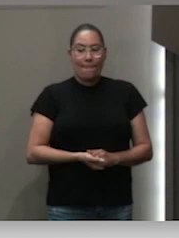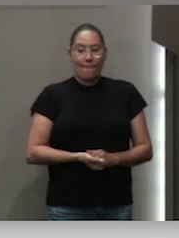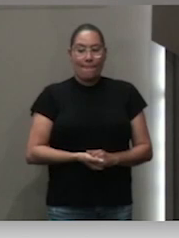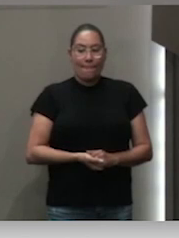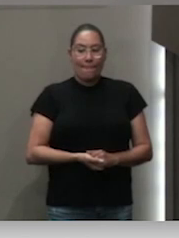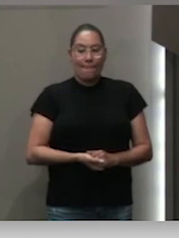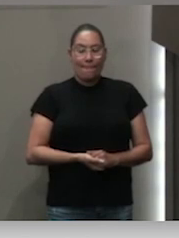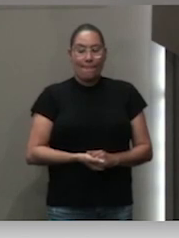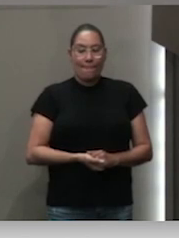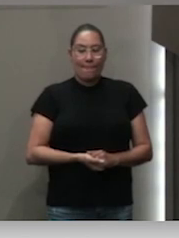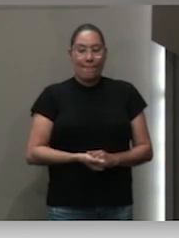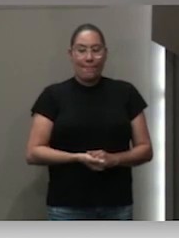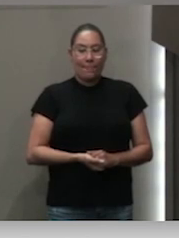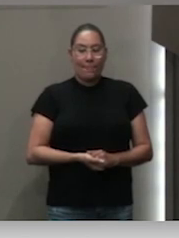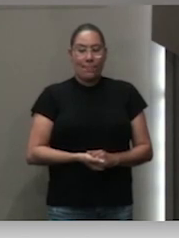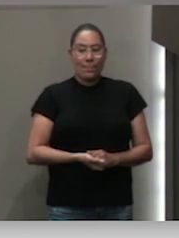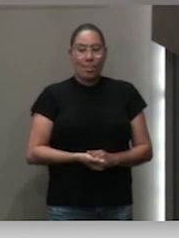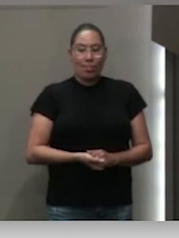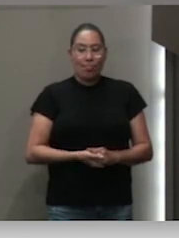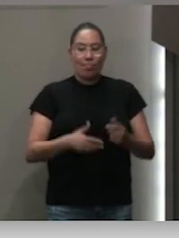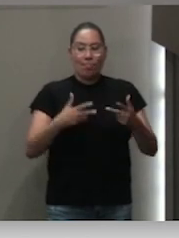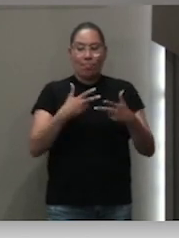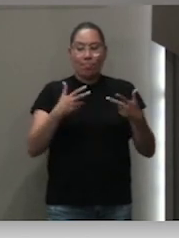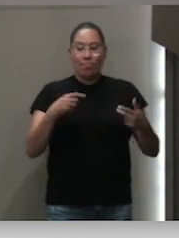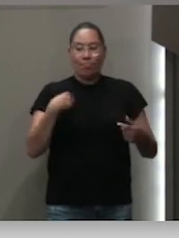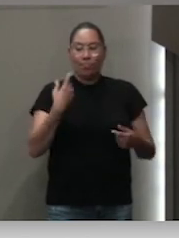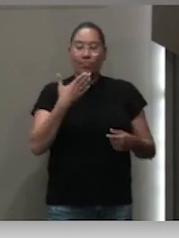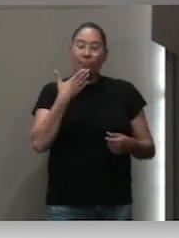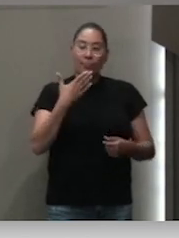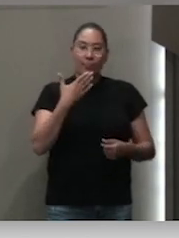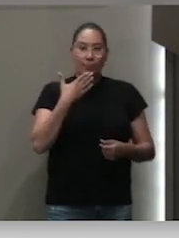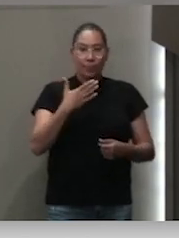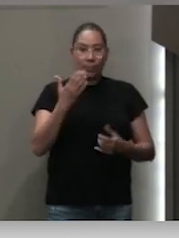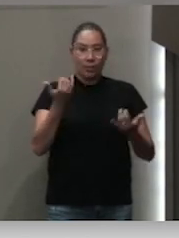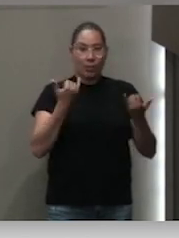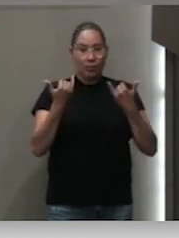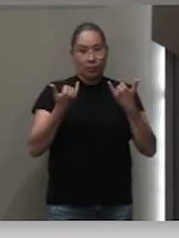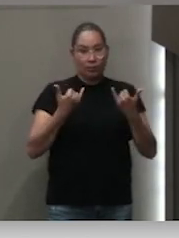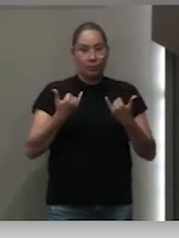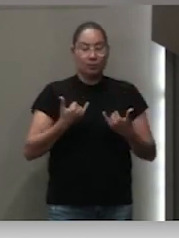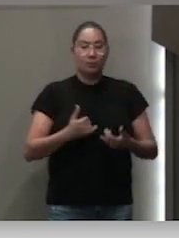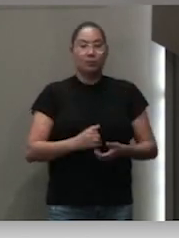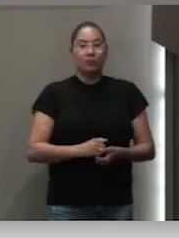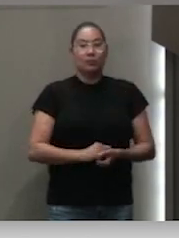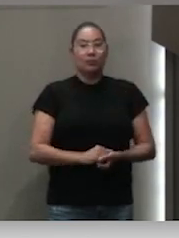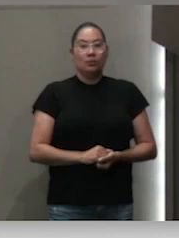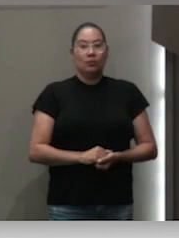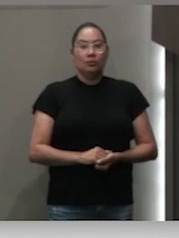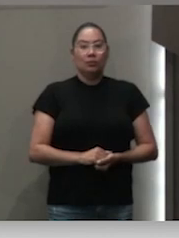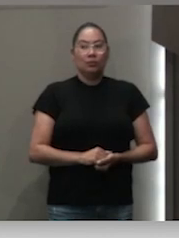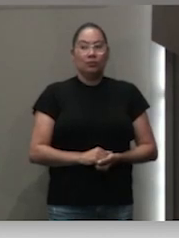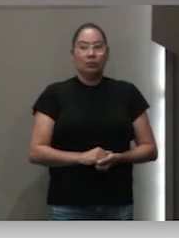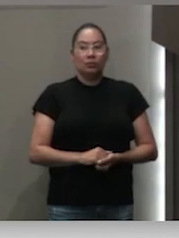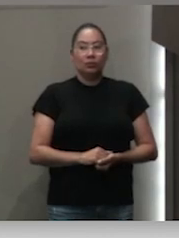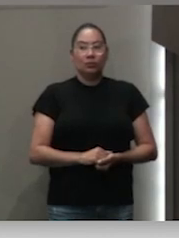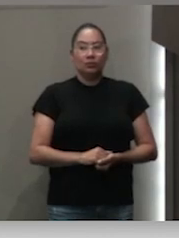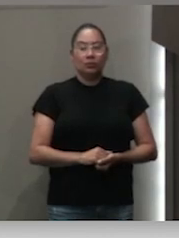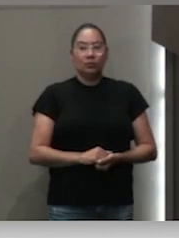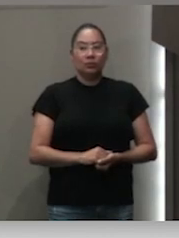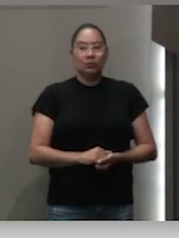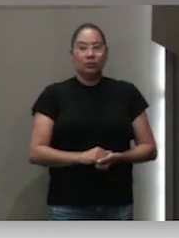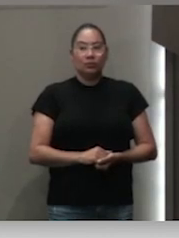Rurais uma das coisas que nós pedimos de informações foi afinal de contas